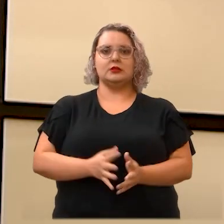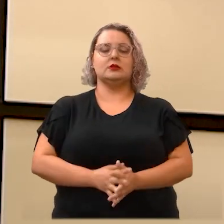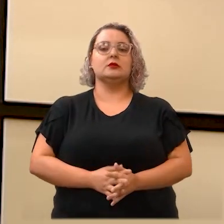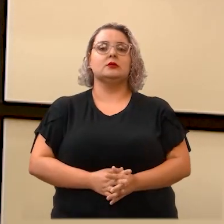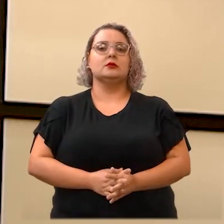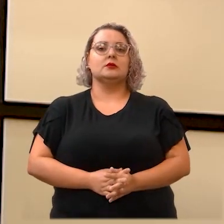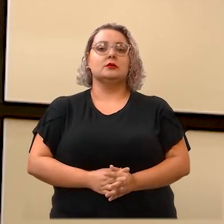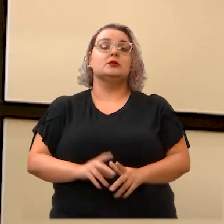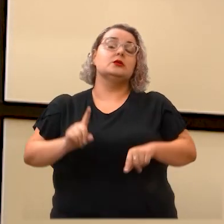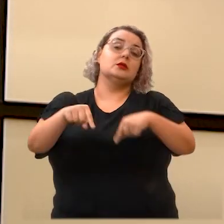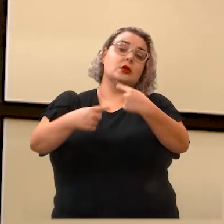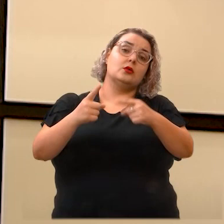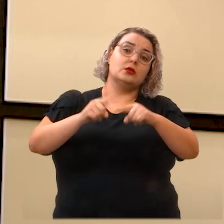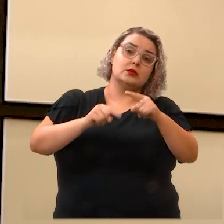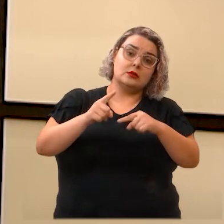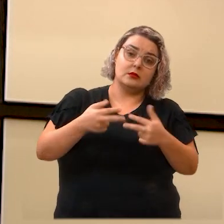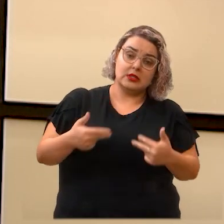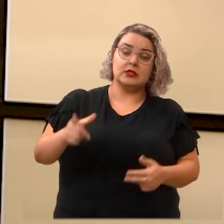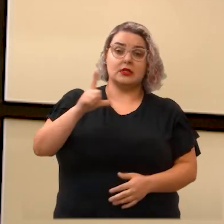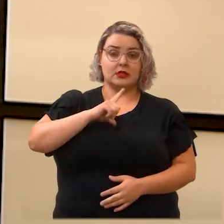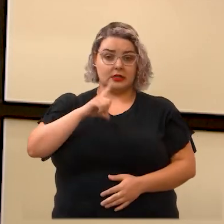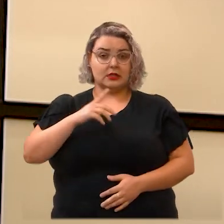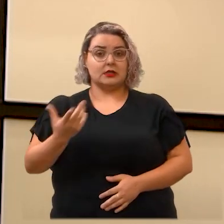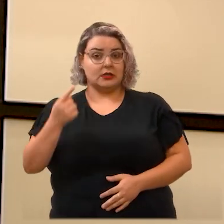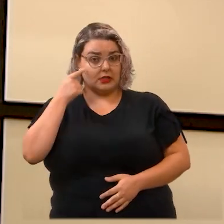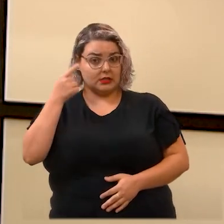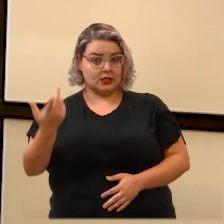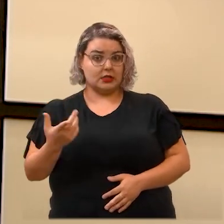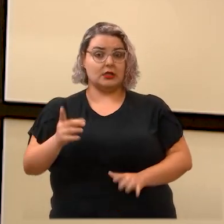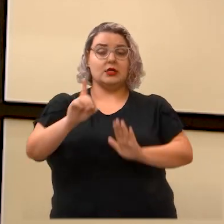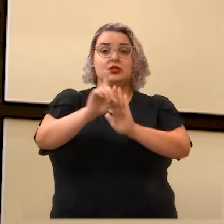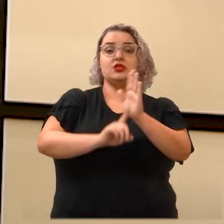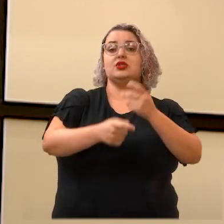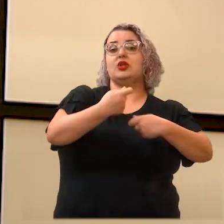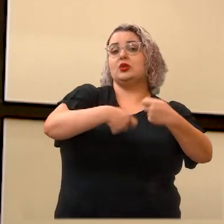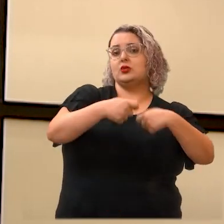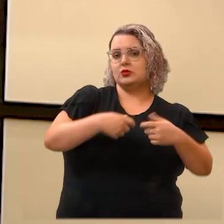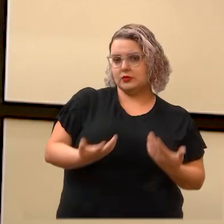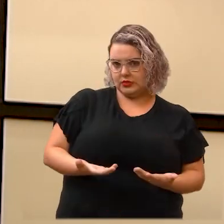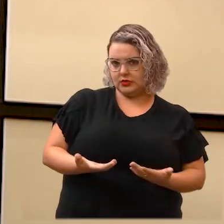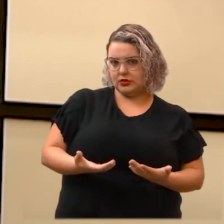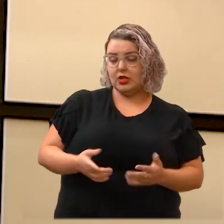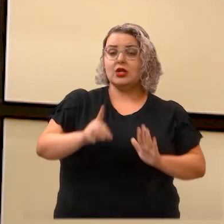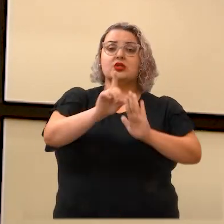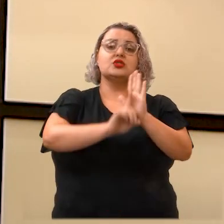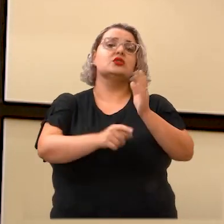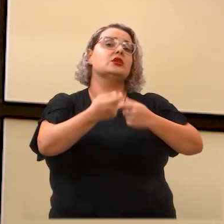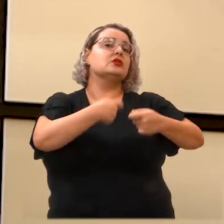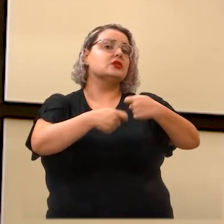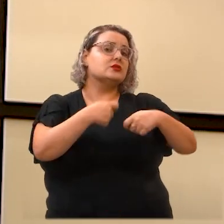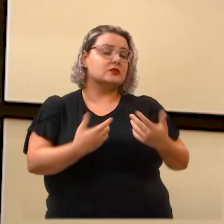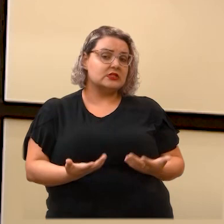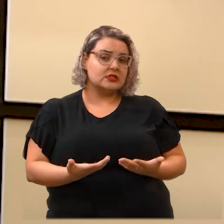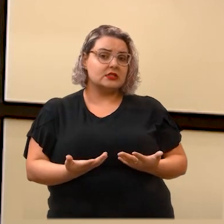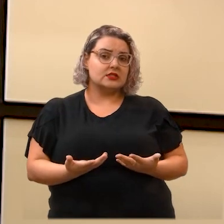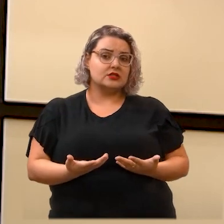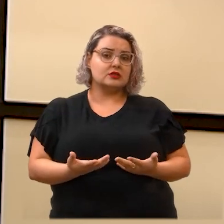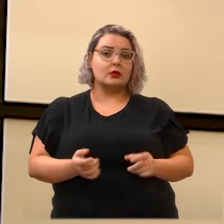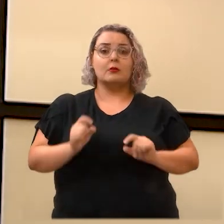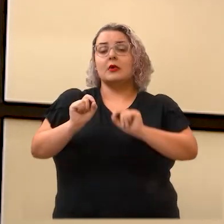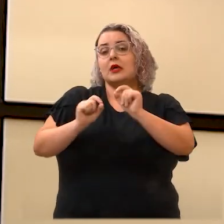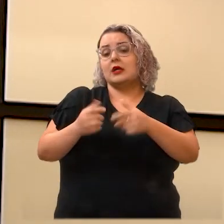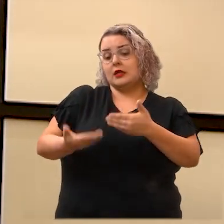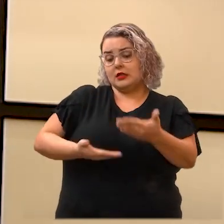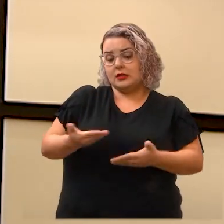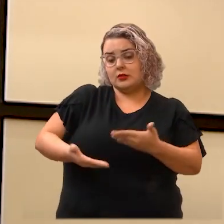a outra matéria que você tem que ter noção é Direito Administrativo Direito Administrativo é